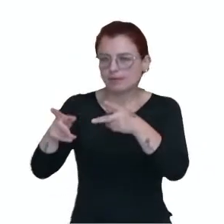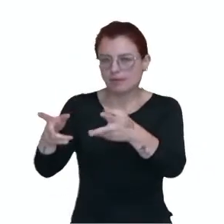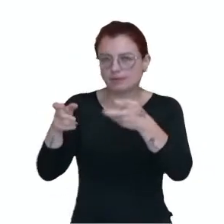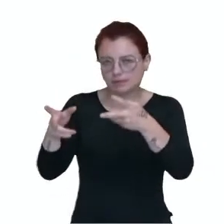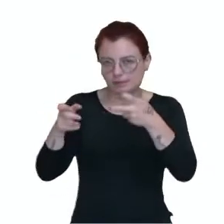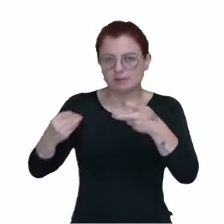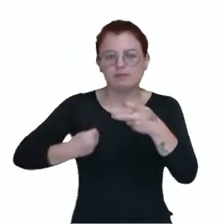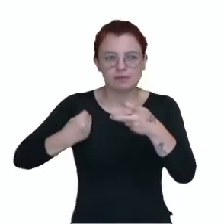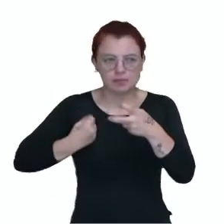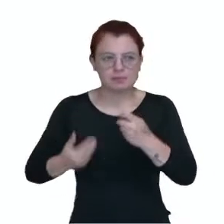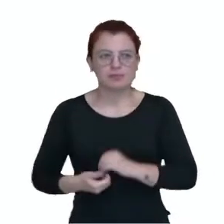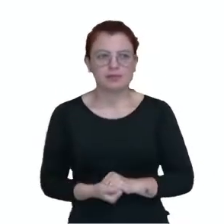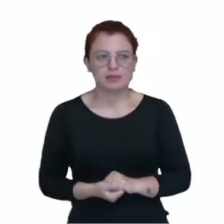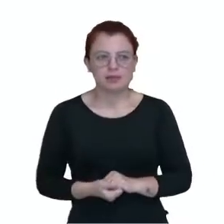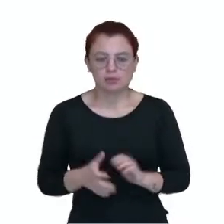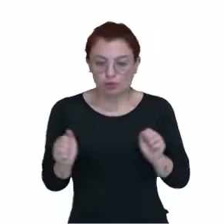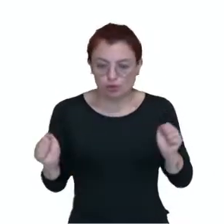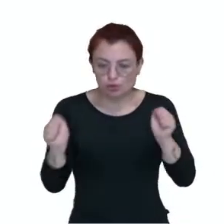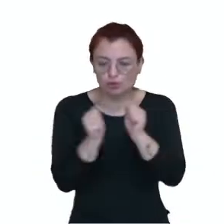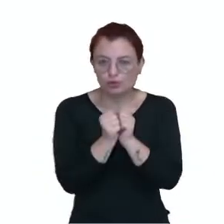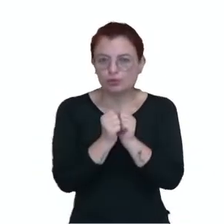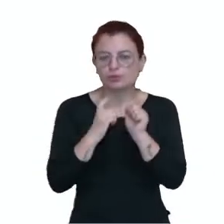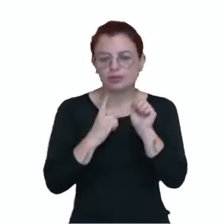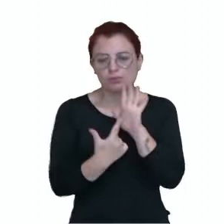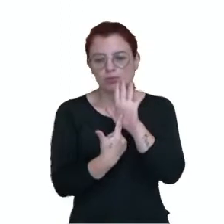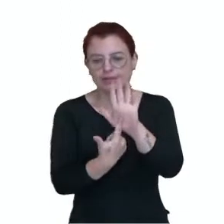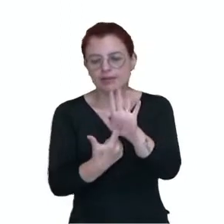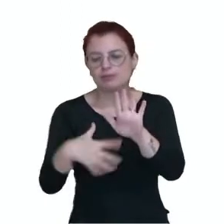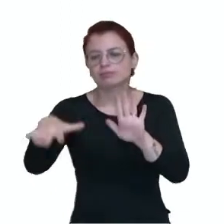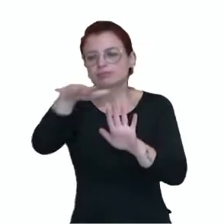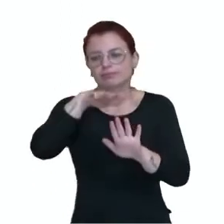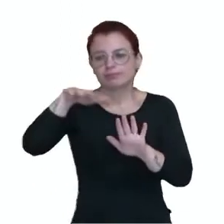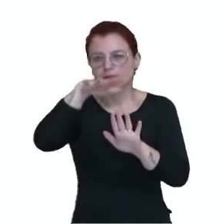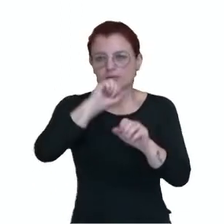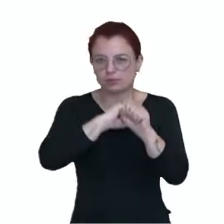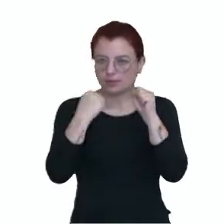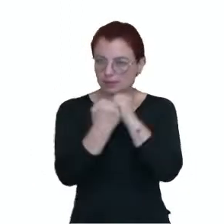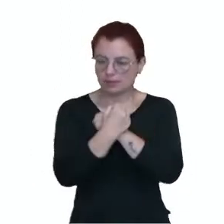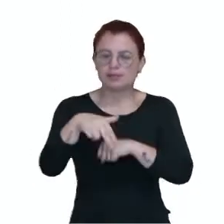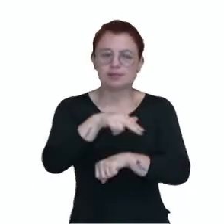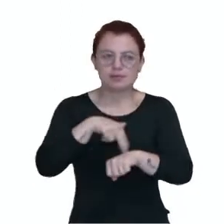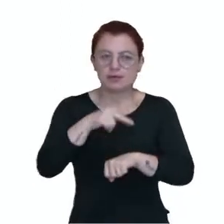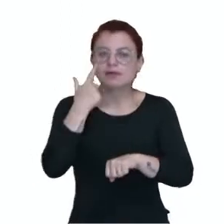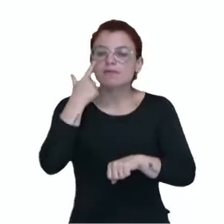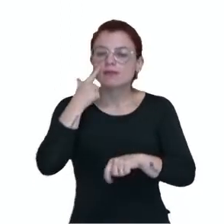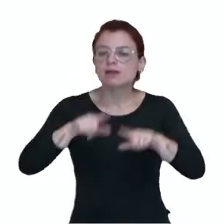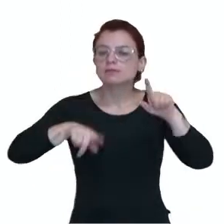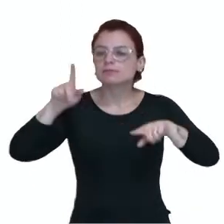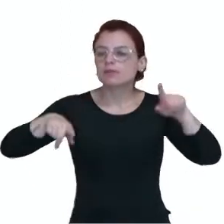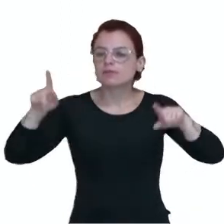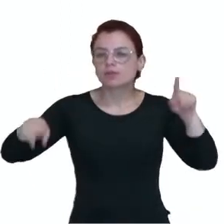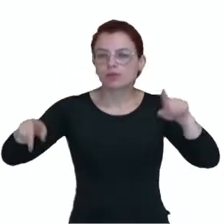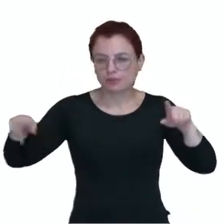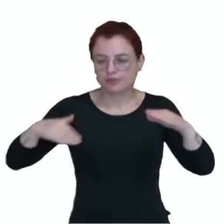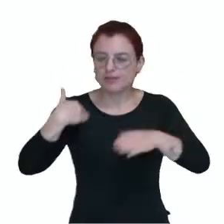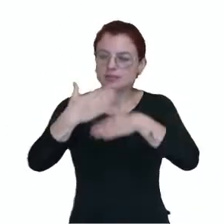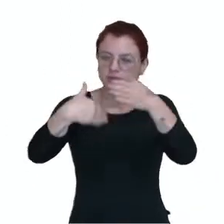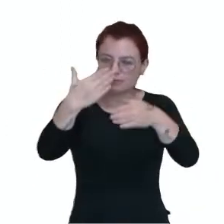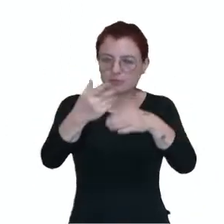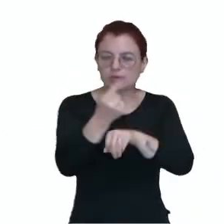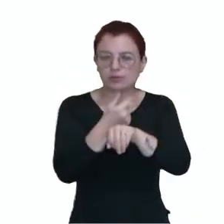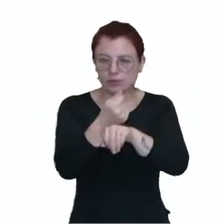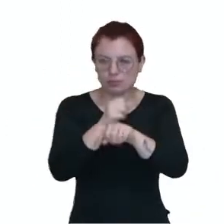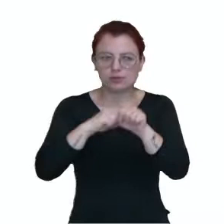em conjunto retratam o estado social da nação e permitem conhecer o seu nível de desenvolvimento